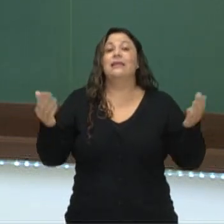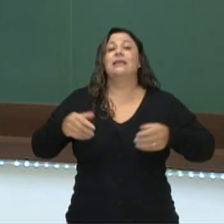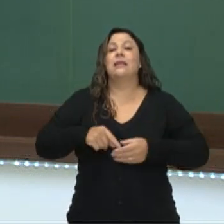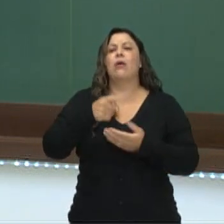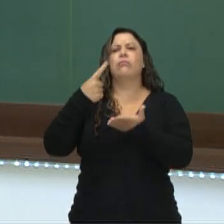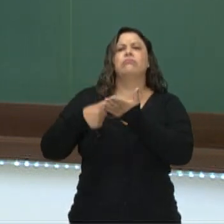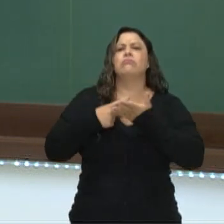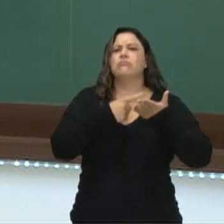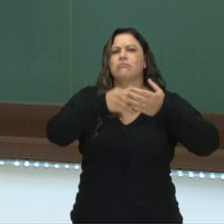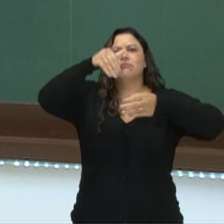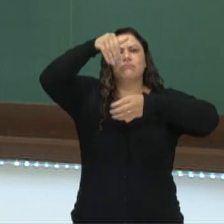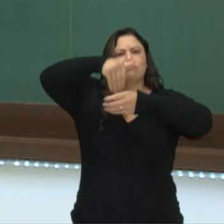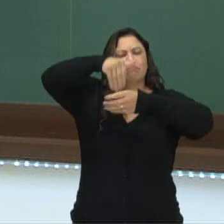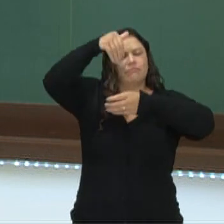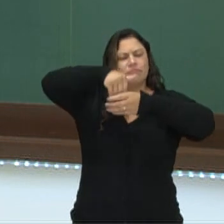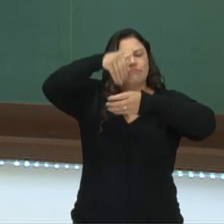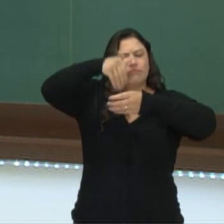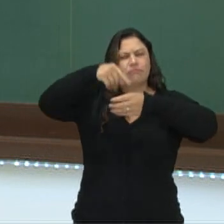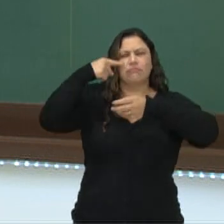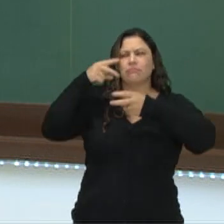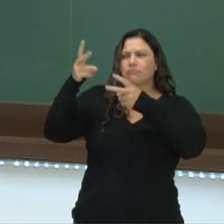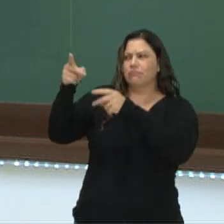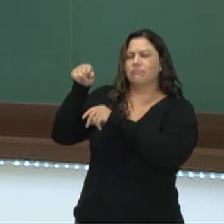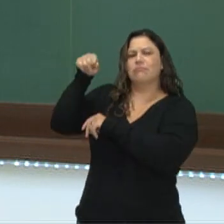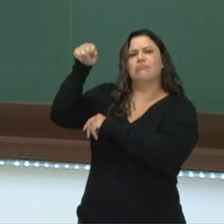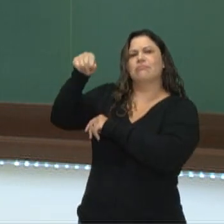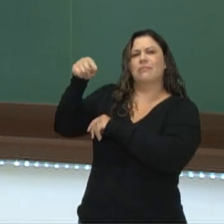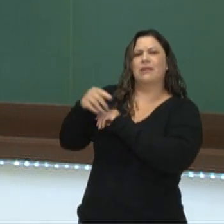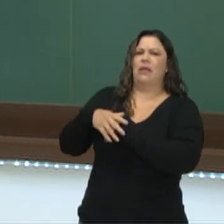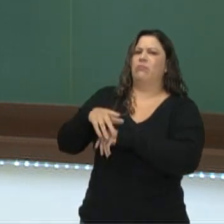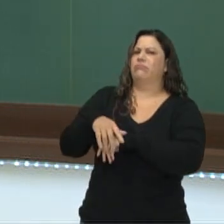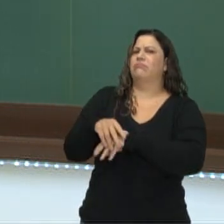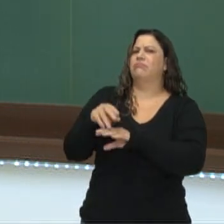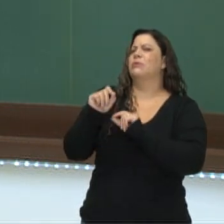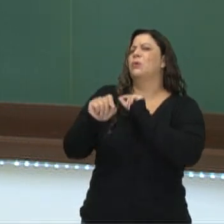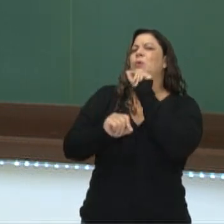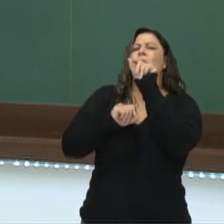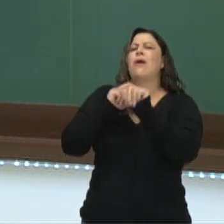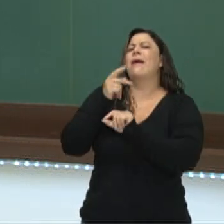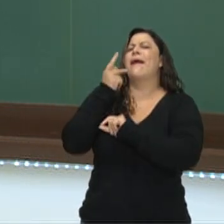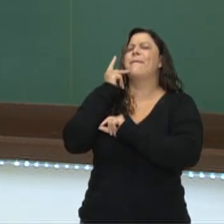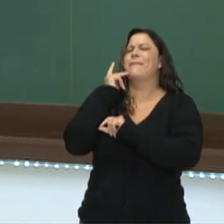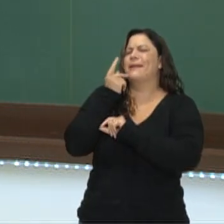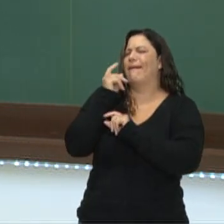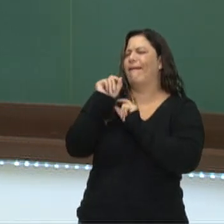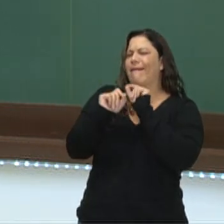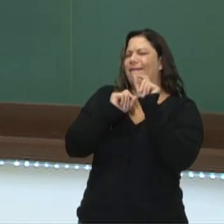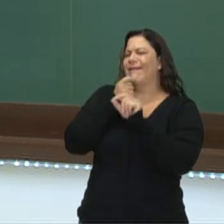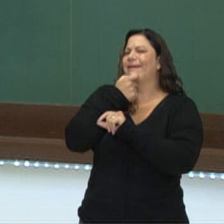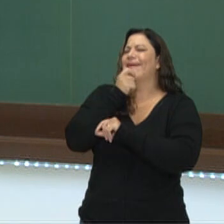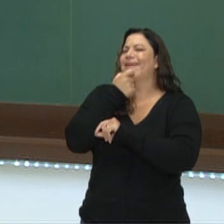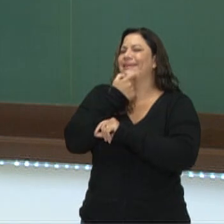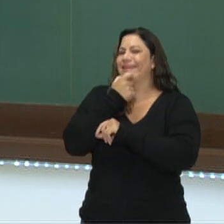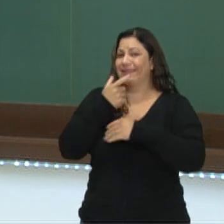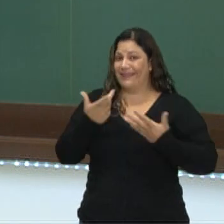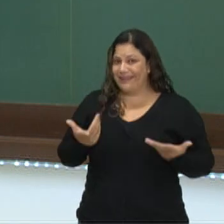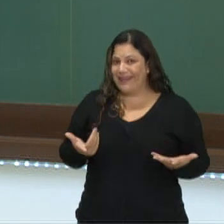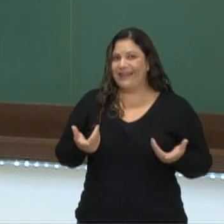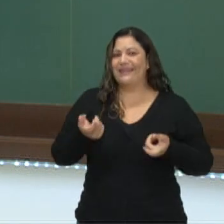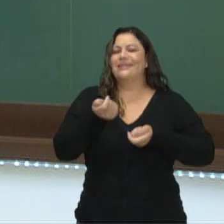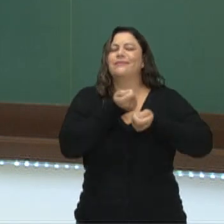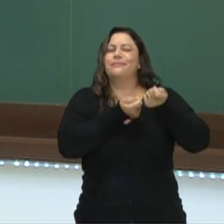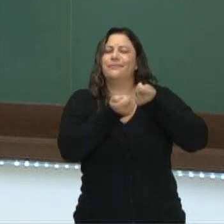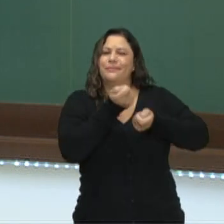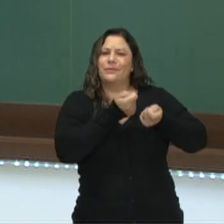O pessoal ali das Malvinas falaram que eles preferem que quem comande eles sejam os ingleses. Mas